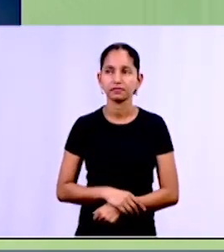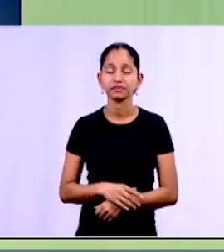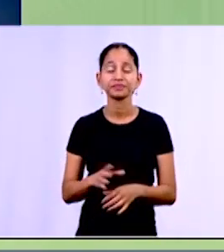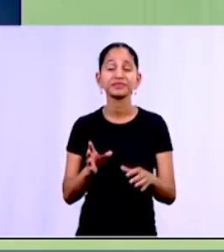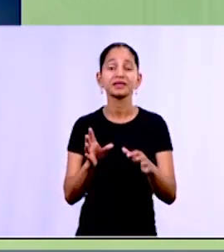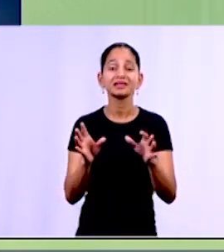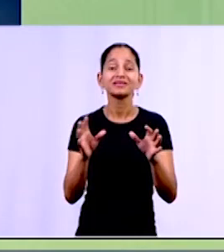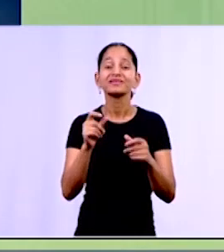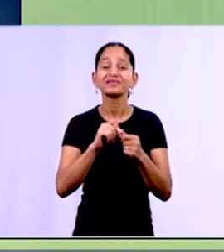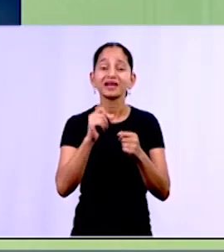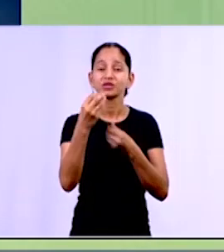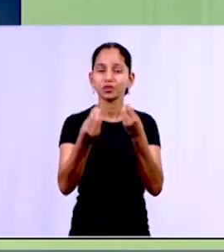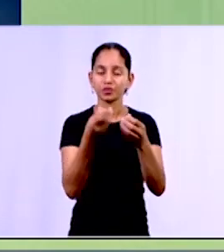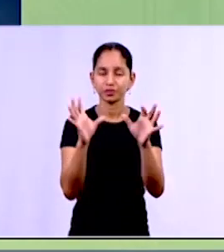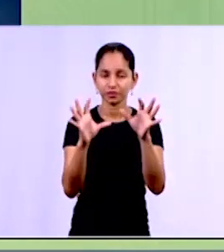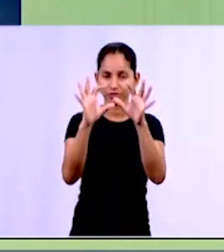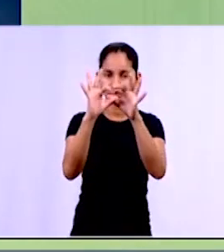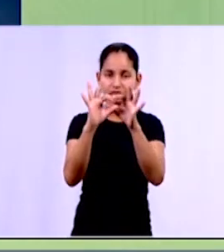concentrados.